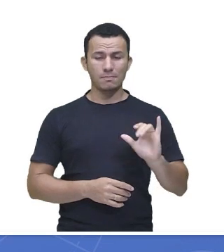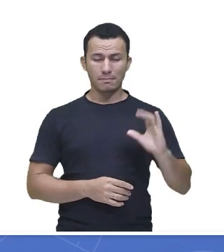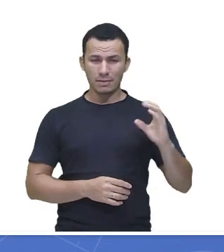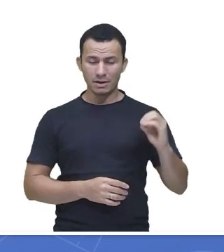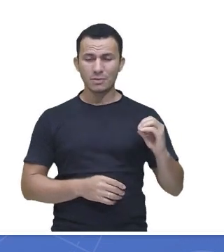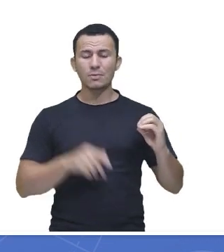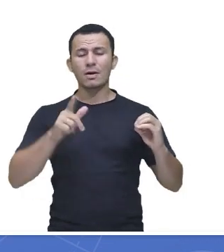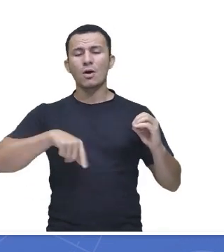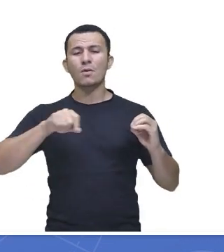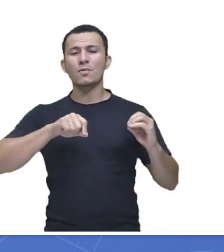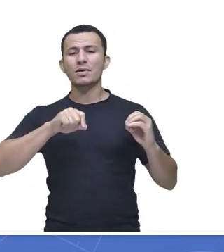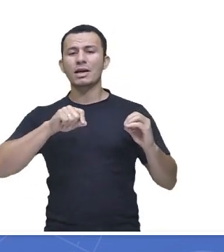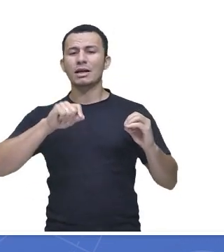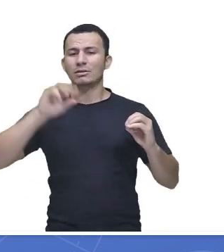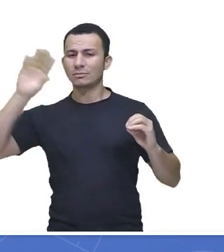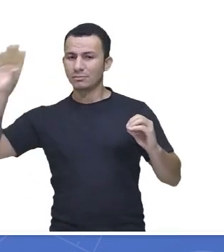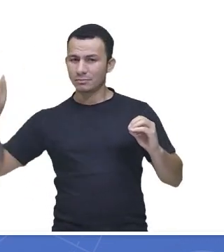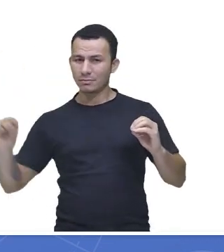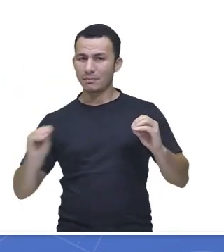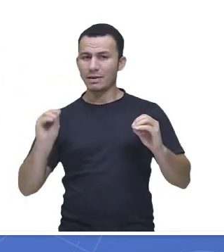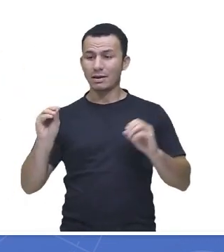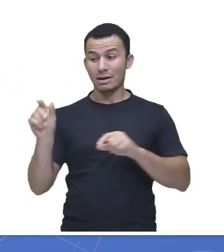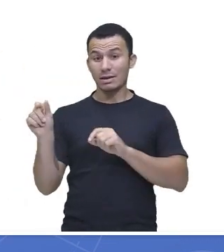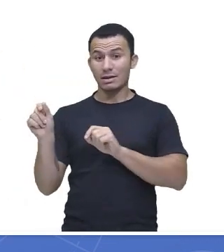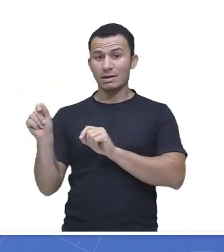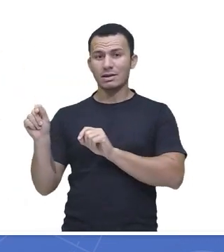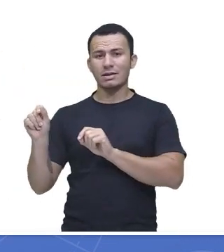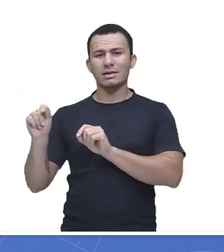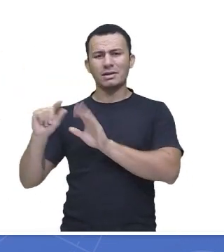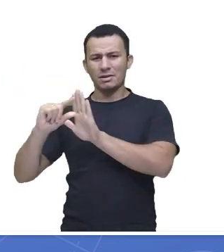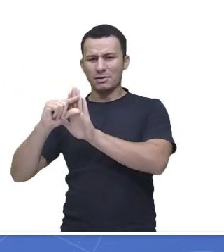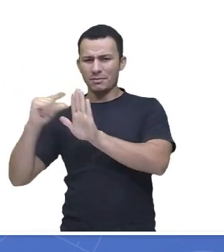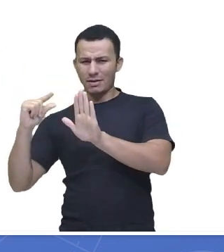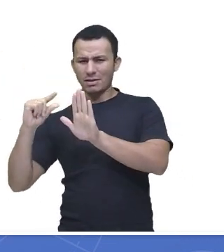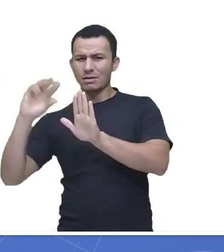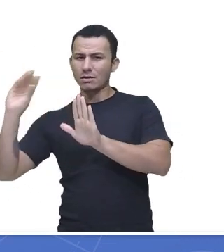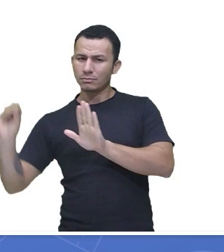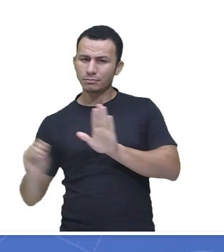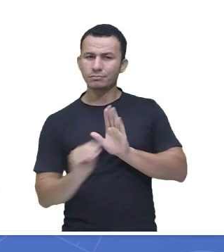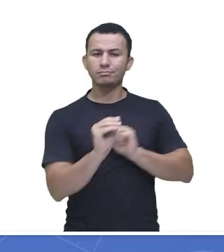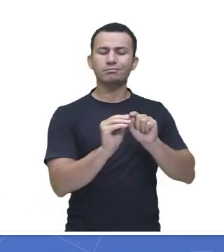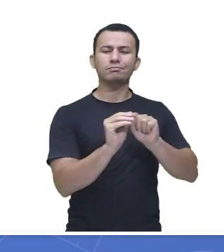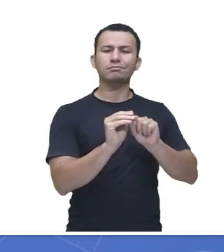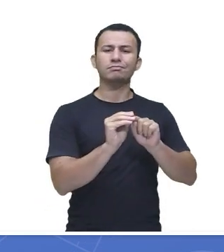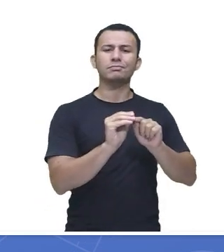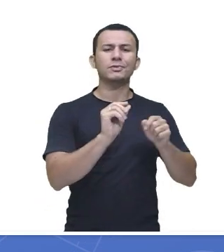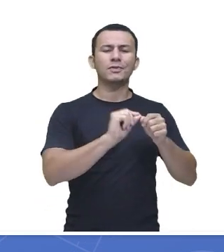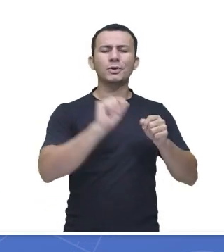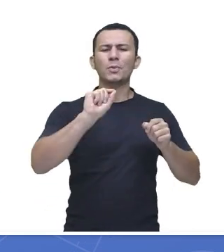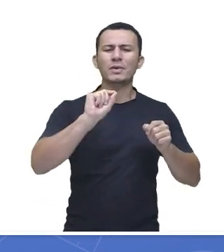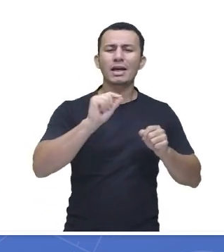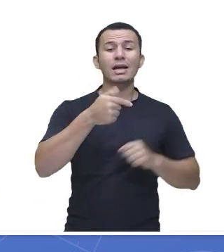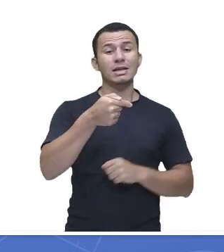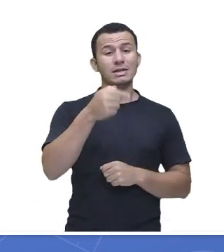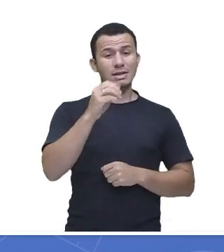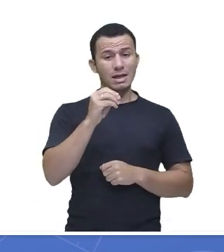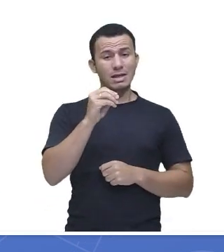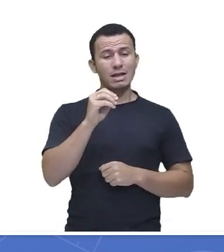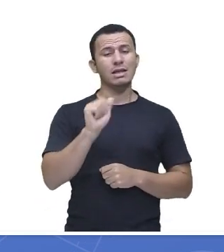retomo a informação dita lá no verso anterior. Conseguir o quê? Fazer 70 anos. Olha aí